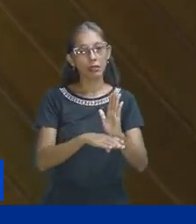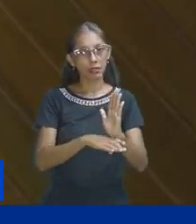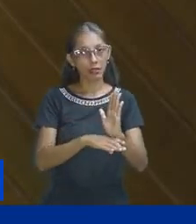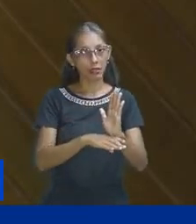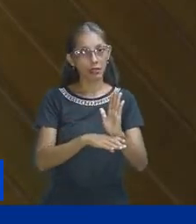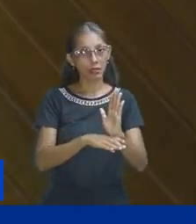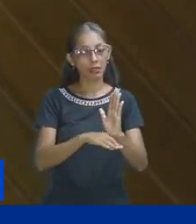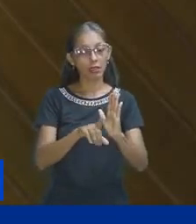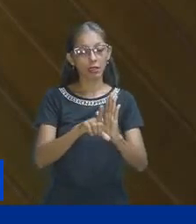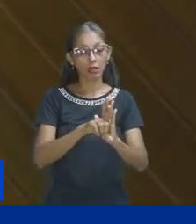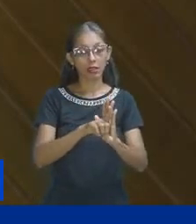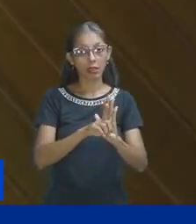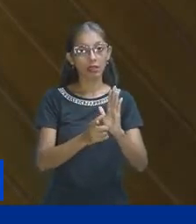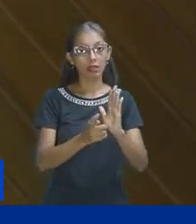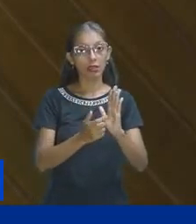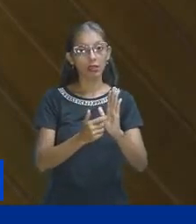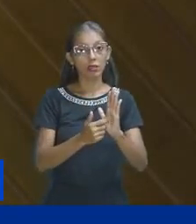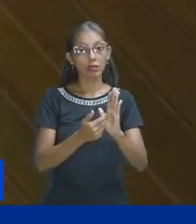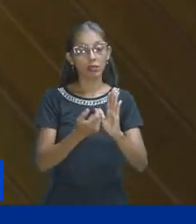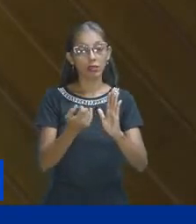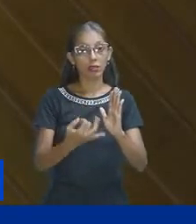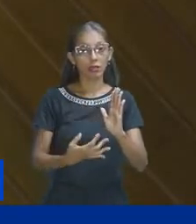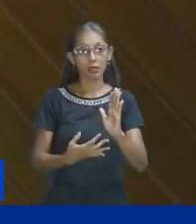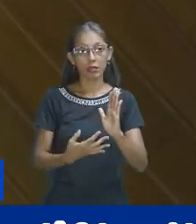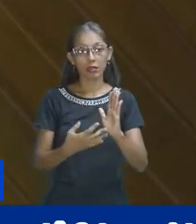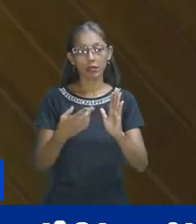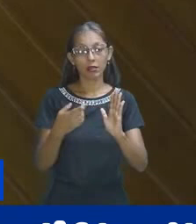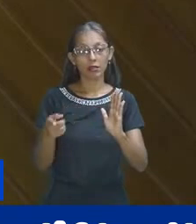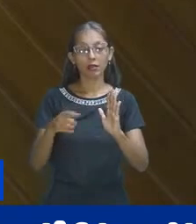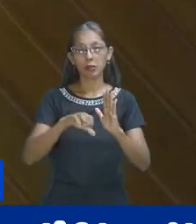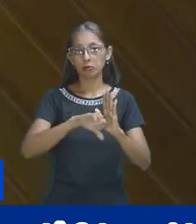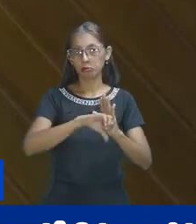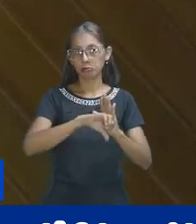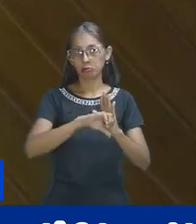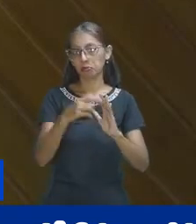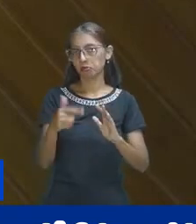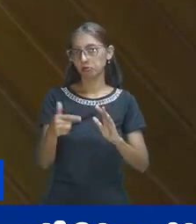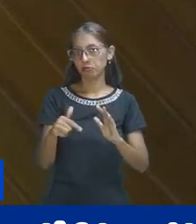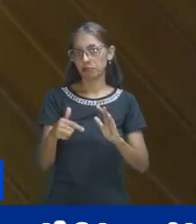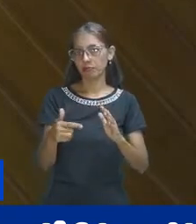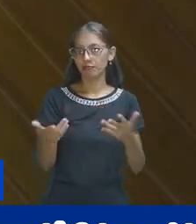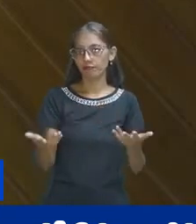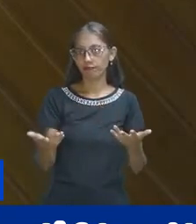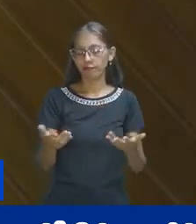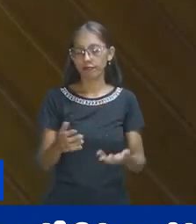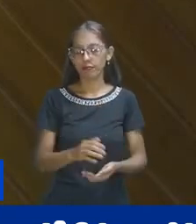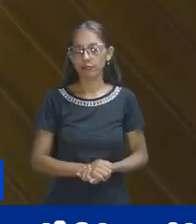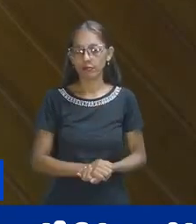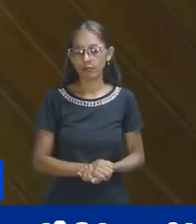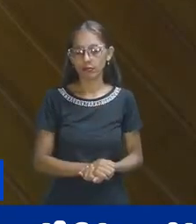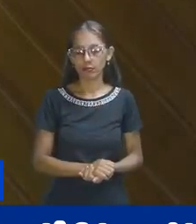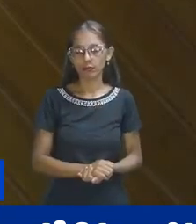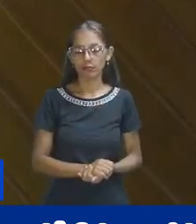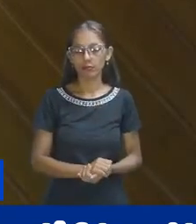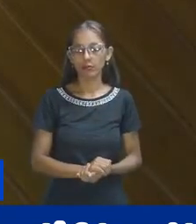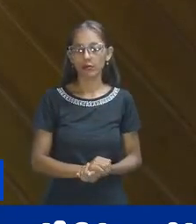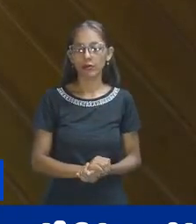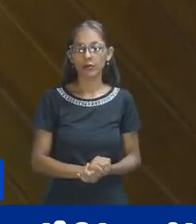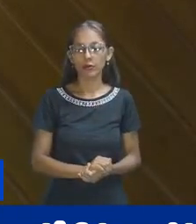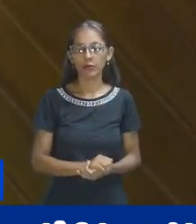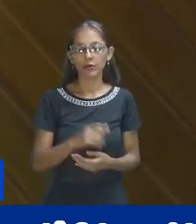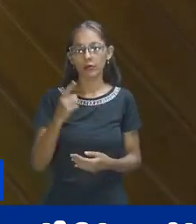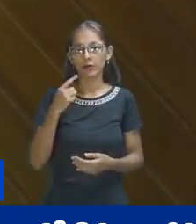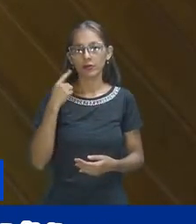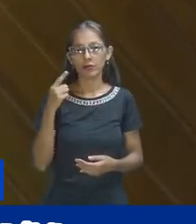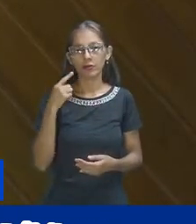isso, comprovou que esse crime não existiu. De modo, então, que a defesa apenas recorreu e esse recurso,